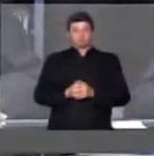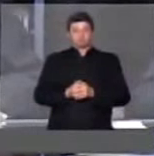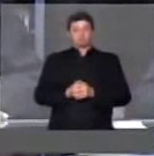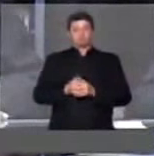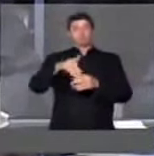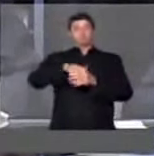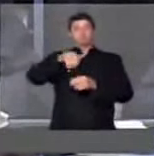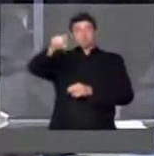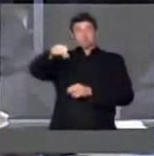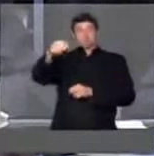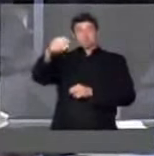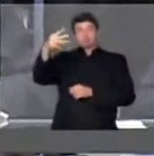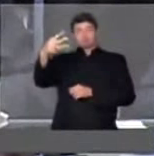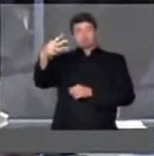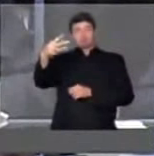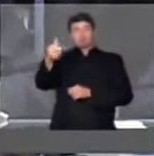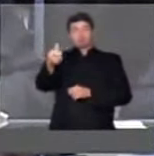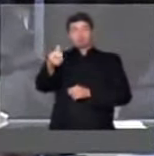Votaram sim